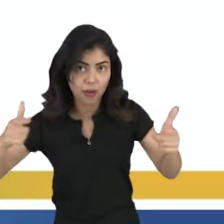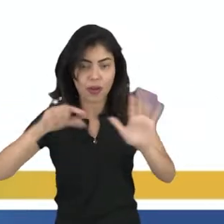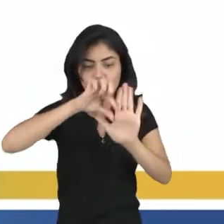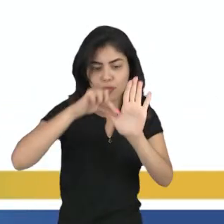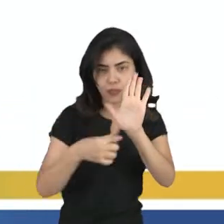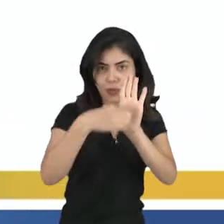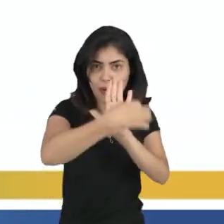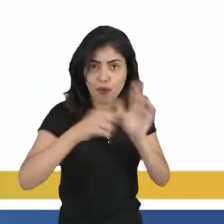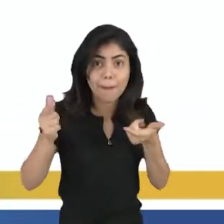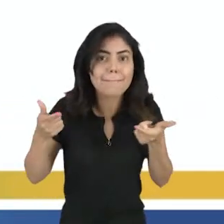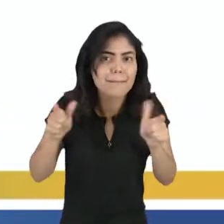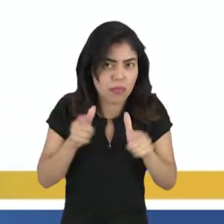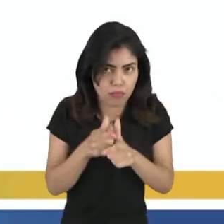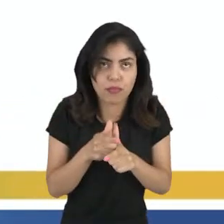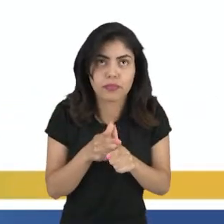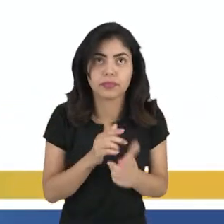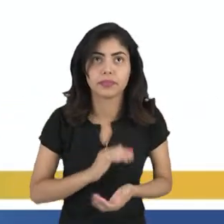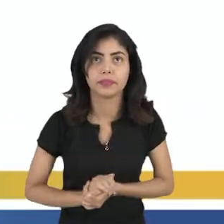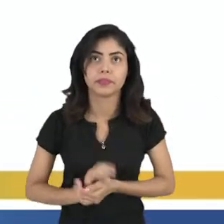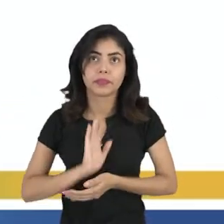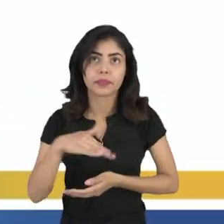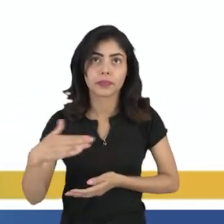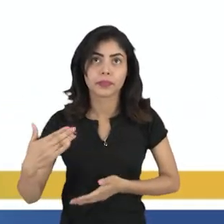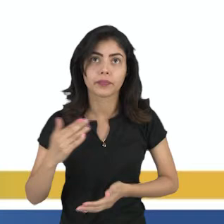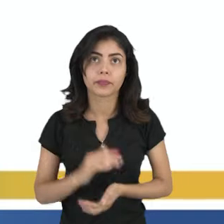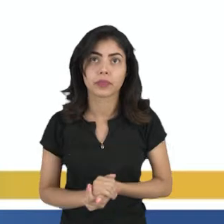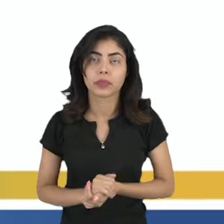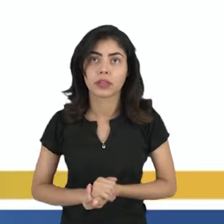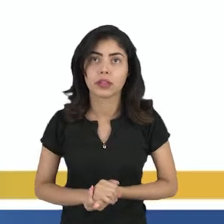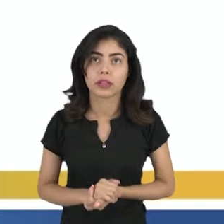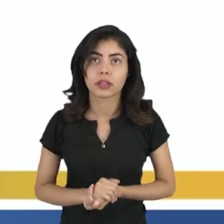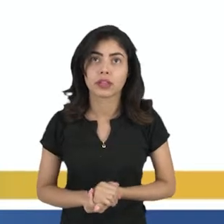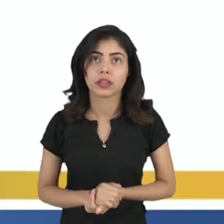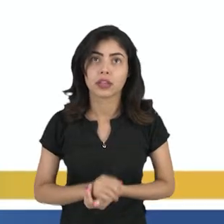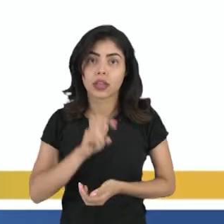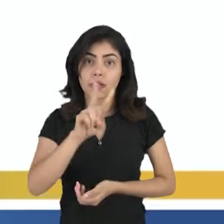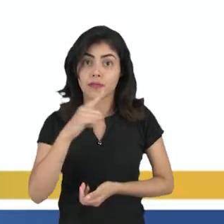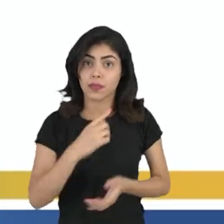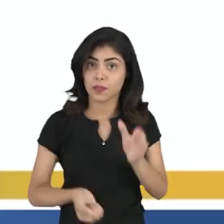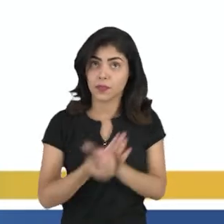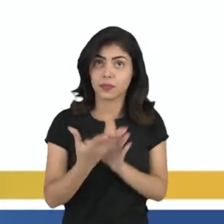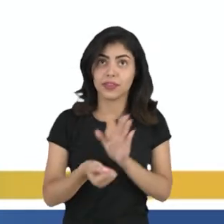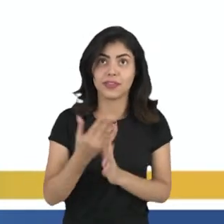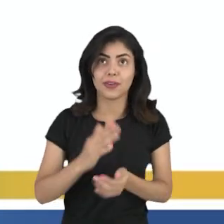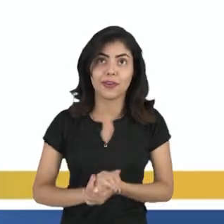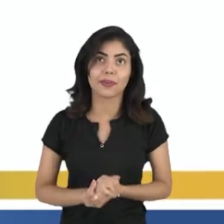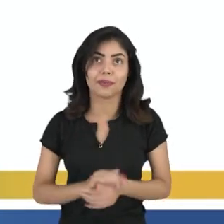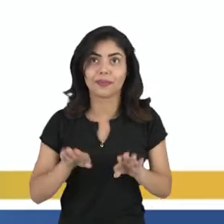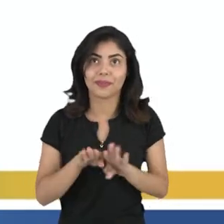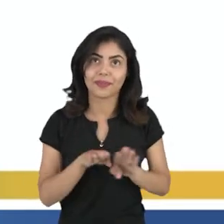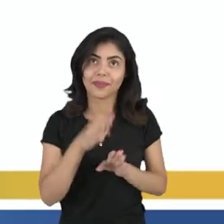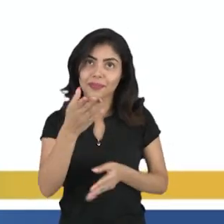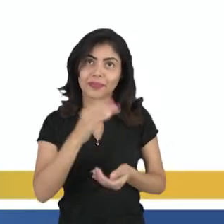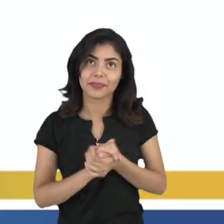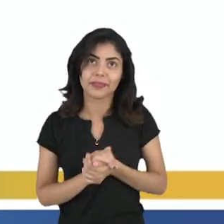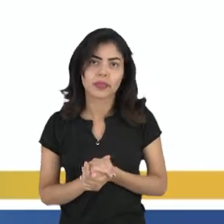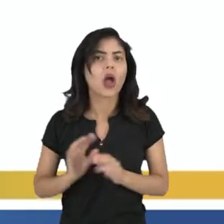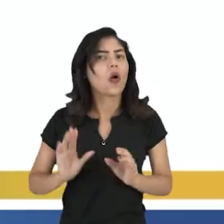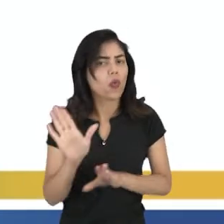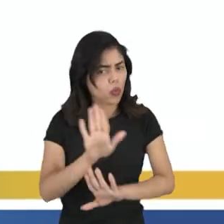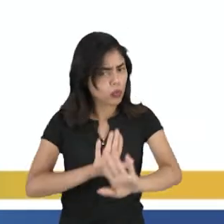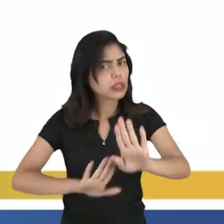os lábios maiores quanto os lábios menores, eles vão servir como uma proteção